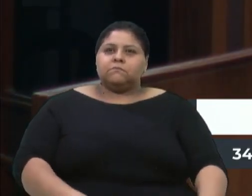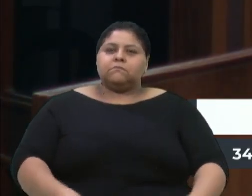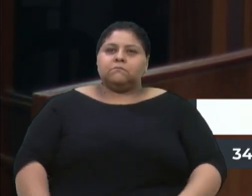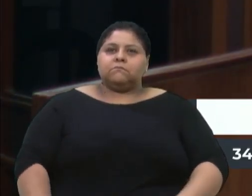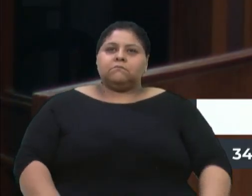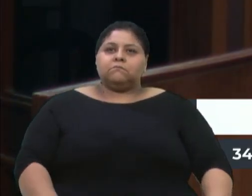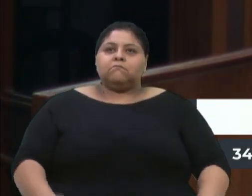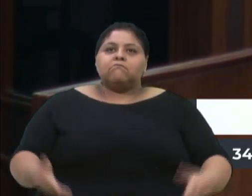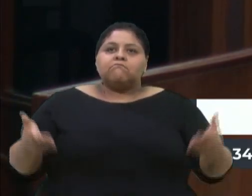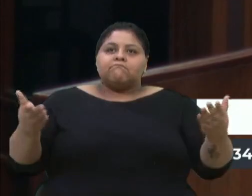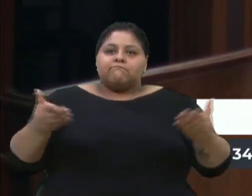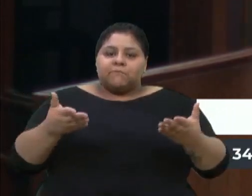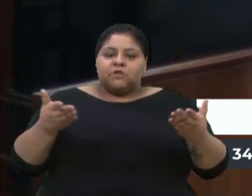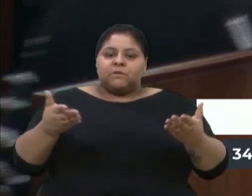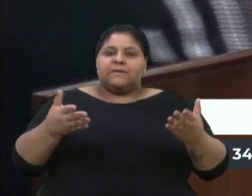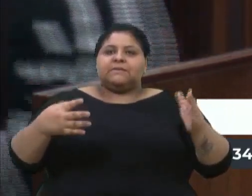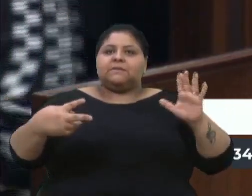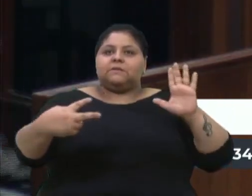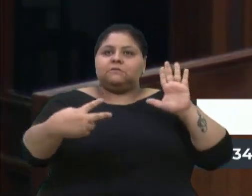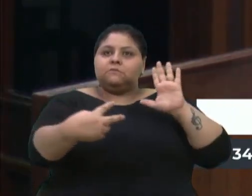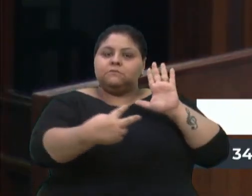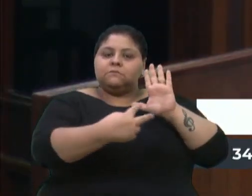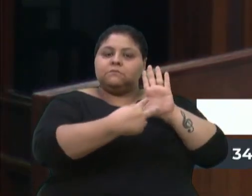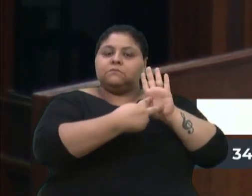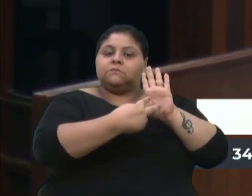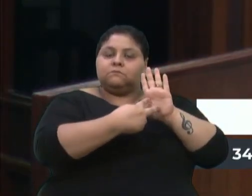Agora, eu chamo a atenção os nobres colegas